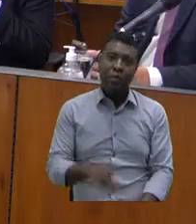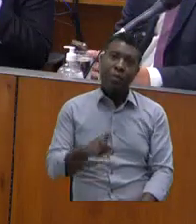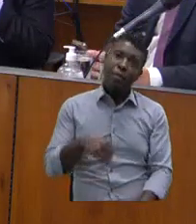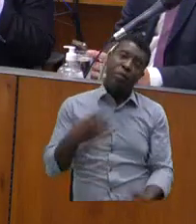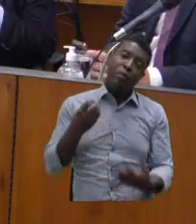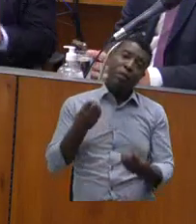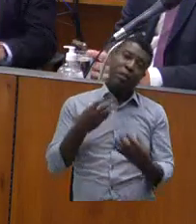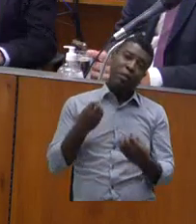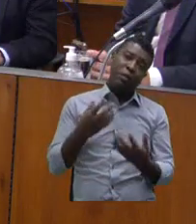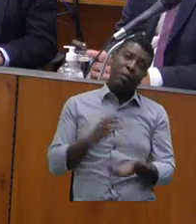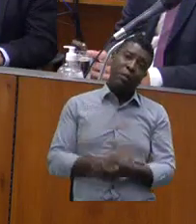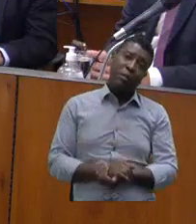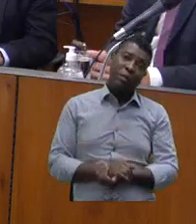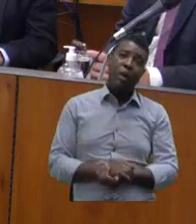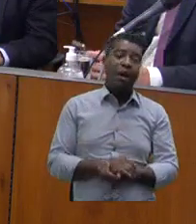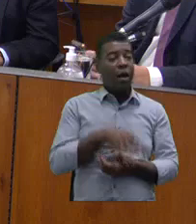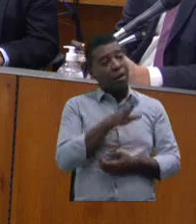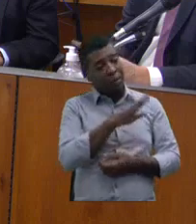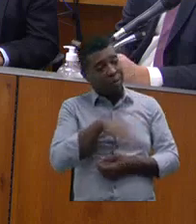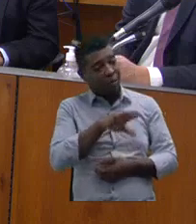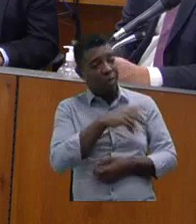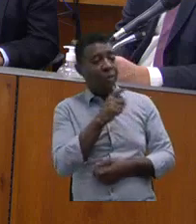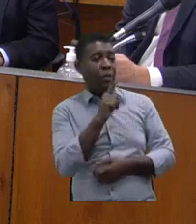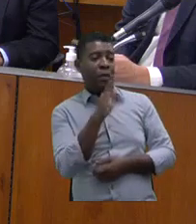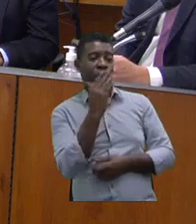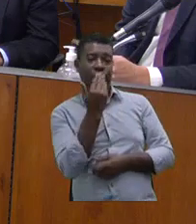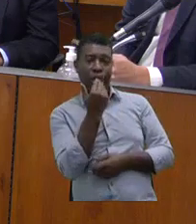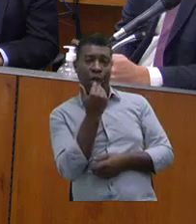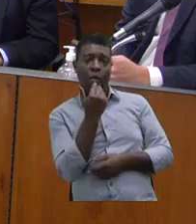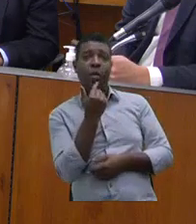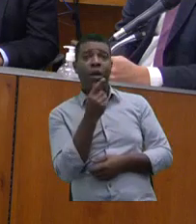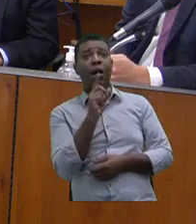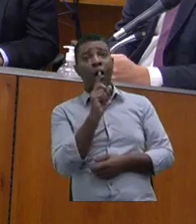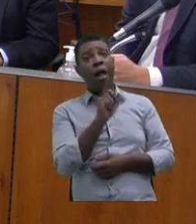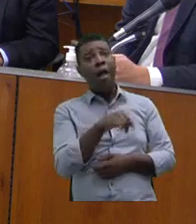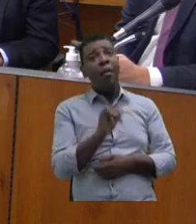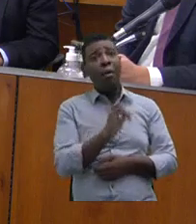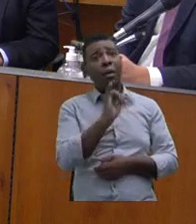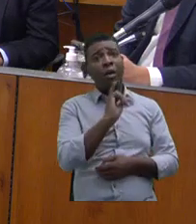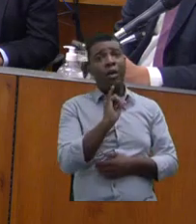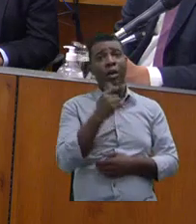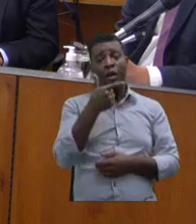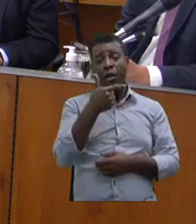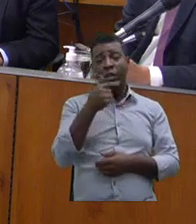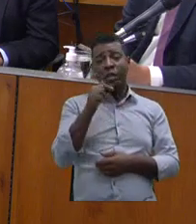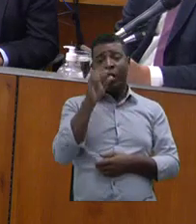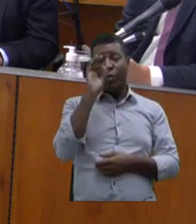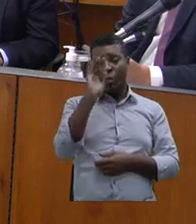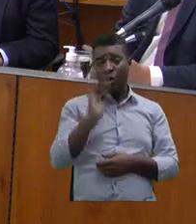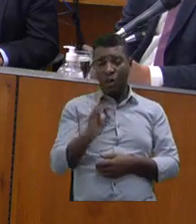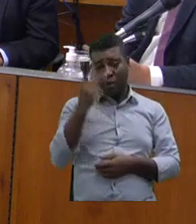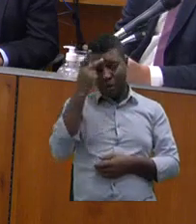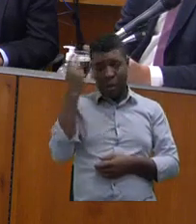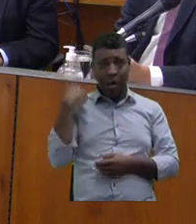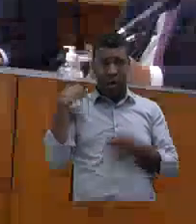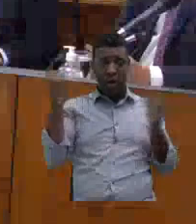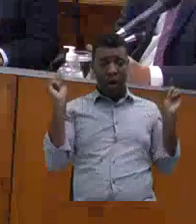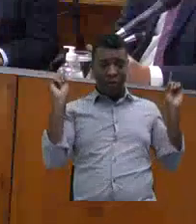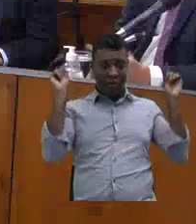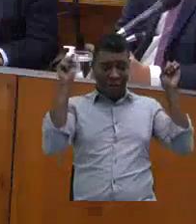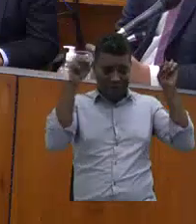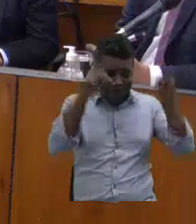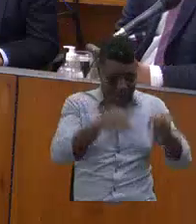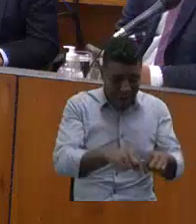A gastronomia realmente é o grande ativo. 27% das pessoas vêm a Minas Gerais para comer, né? Então, é um ativo